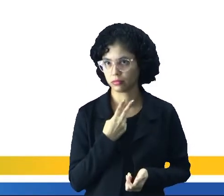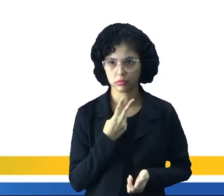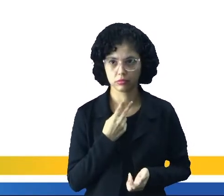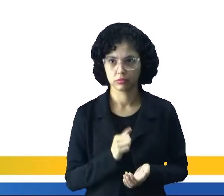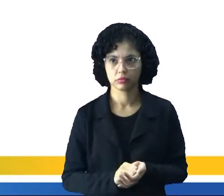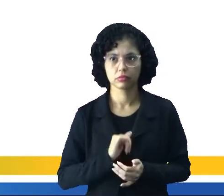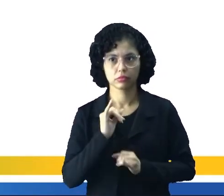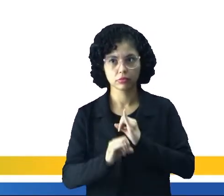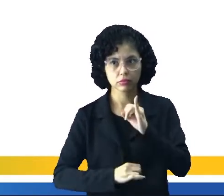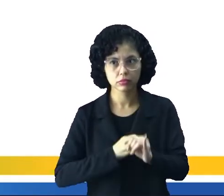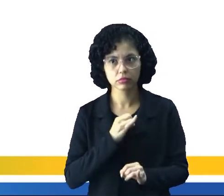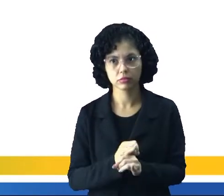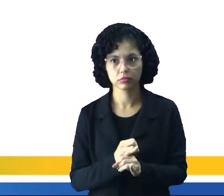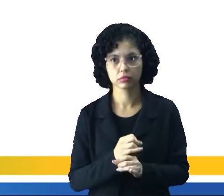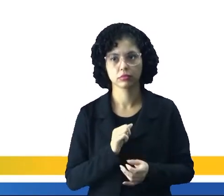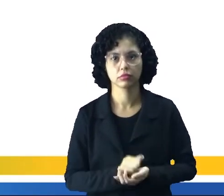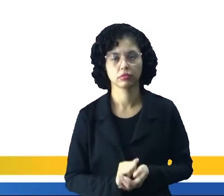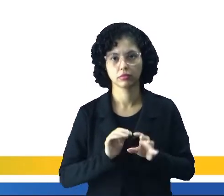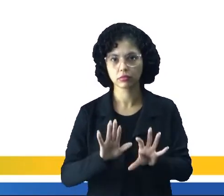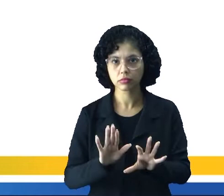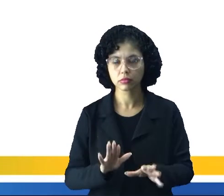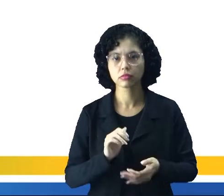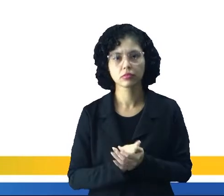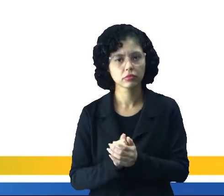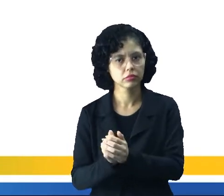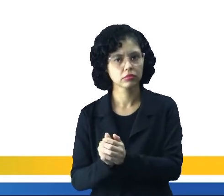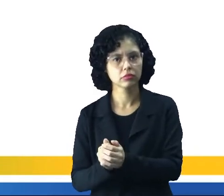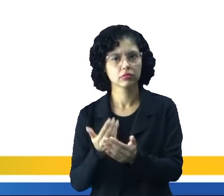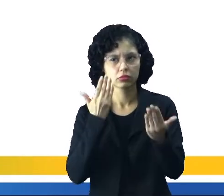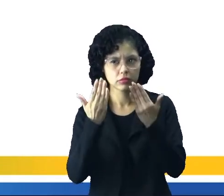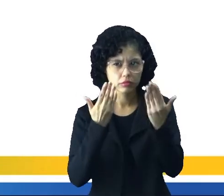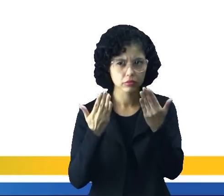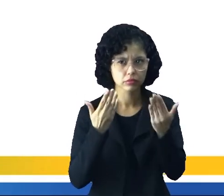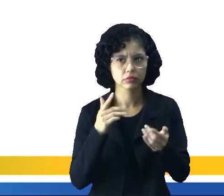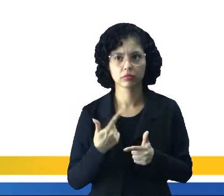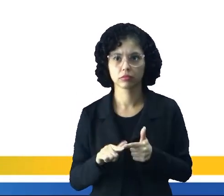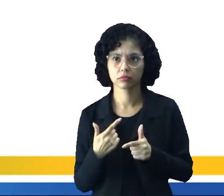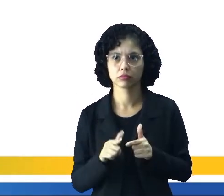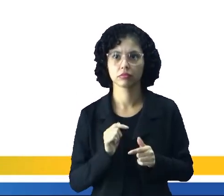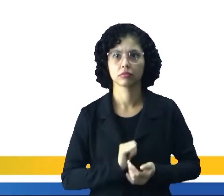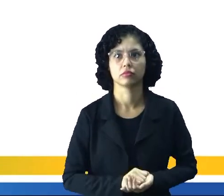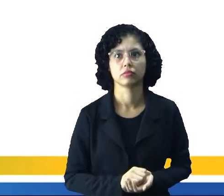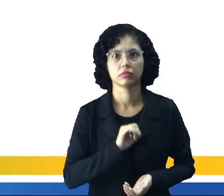na internet. E isso mexe com o psicológico. Aí mais na frente ele usa,